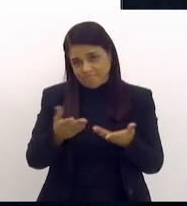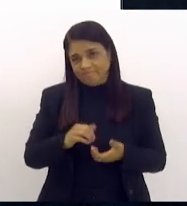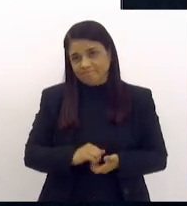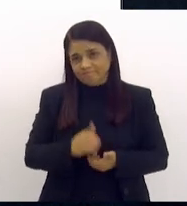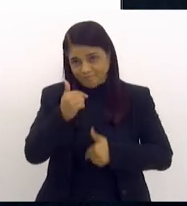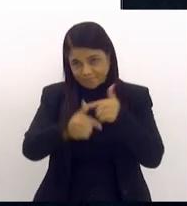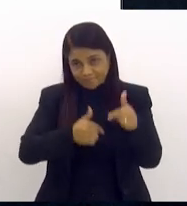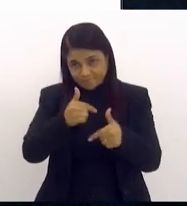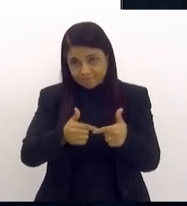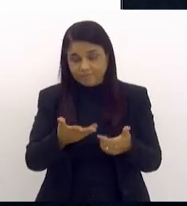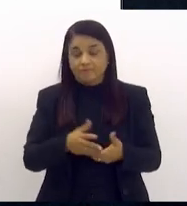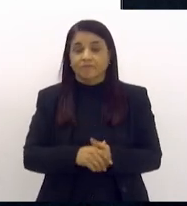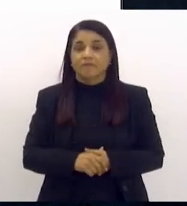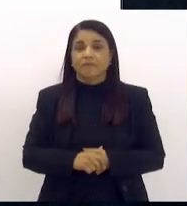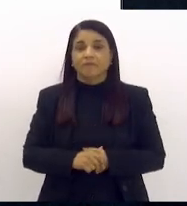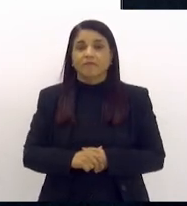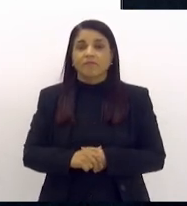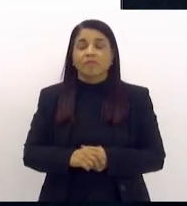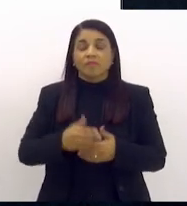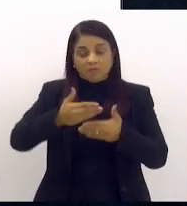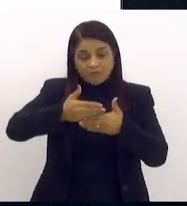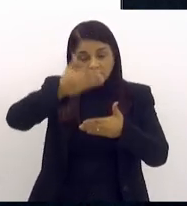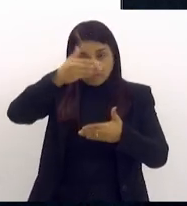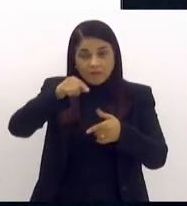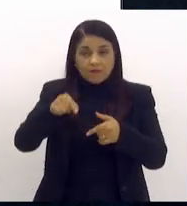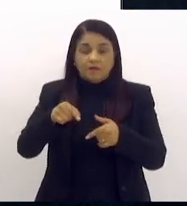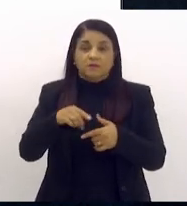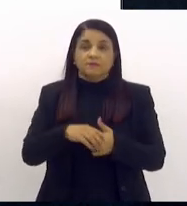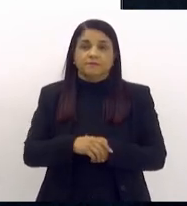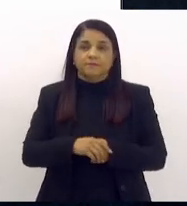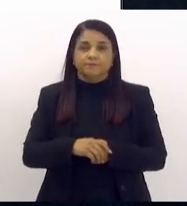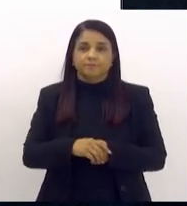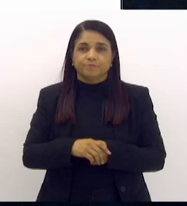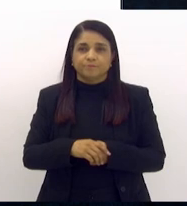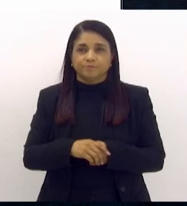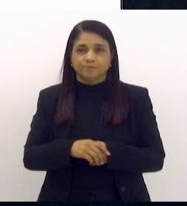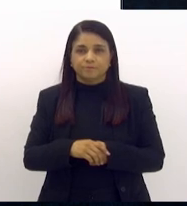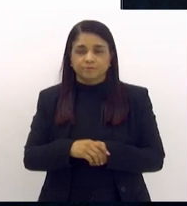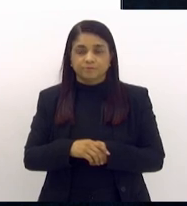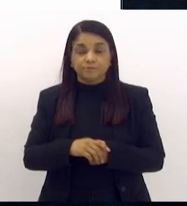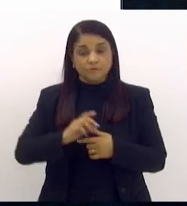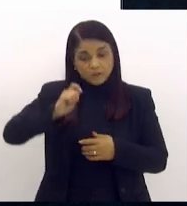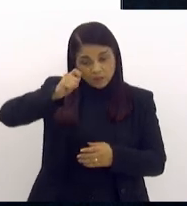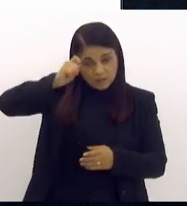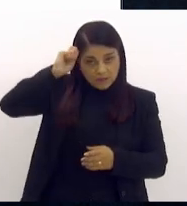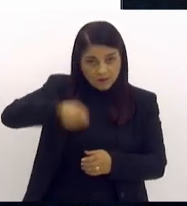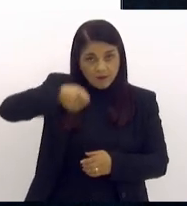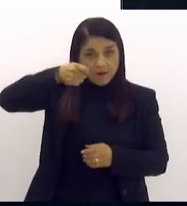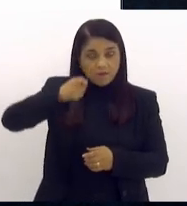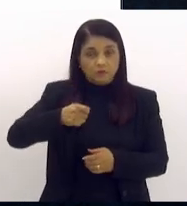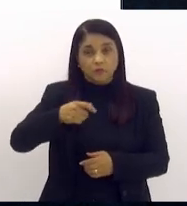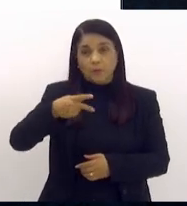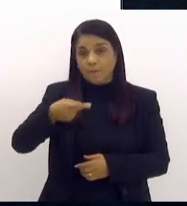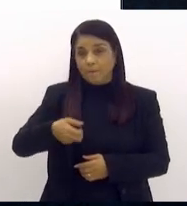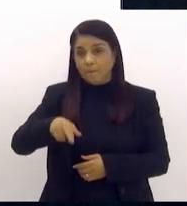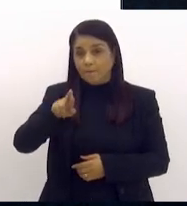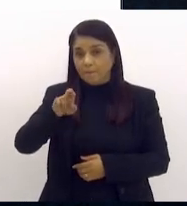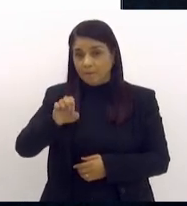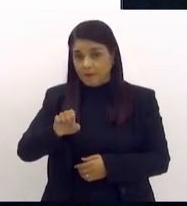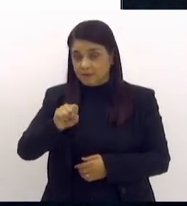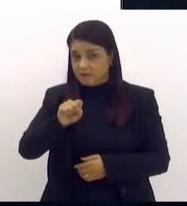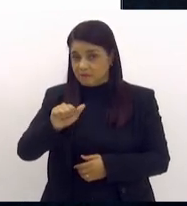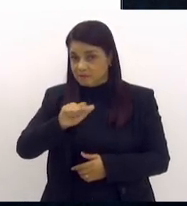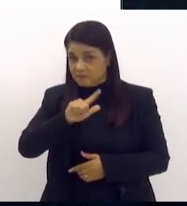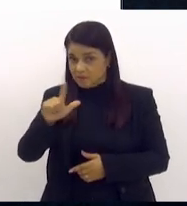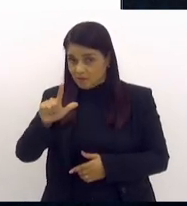passar e com relação também a a o os leilões que foram feitos no pral aí